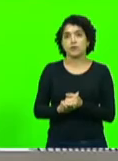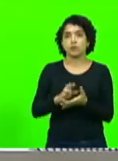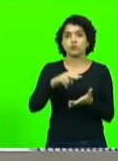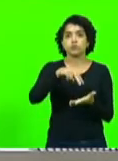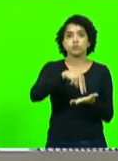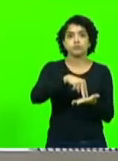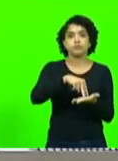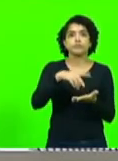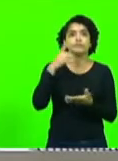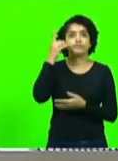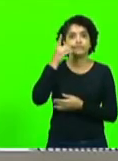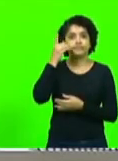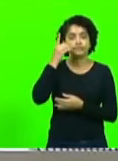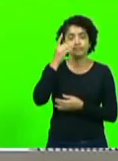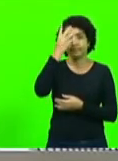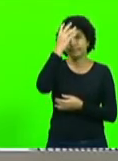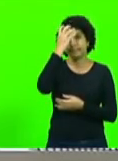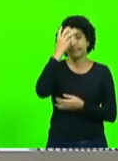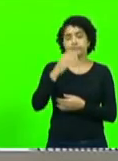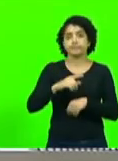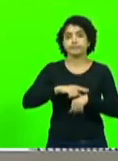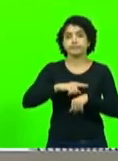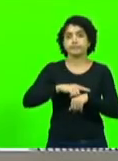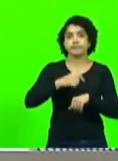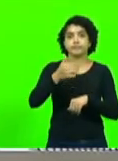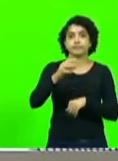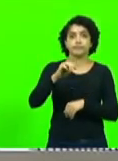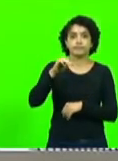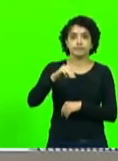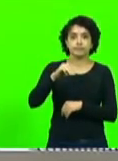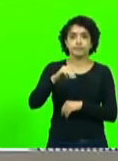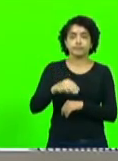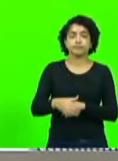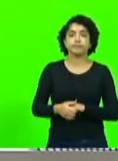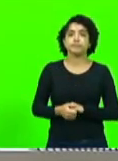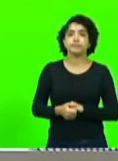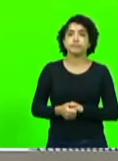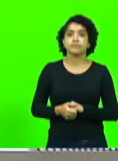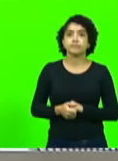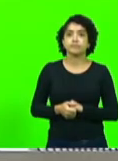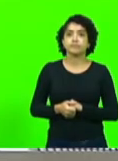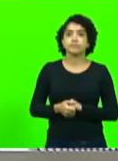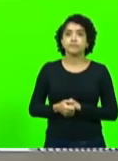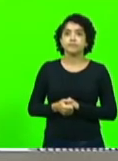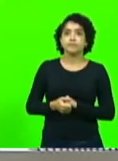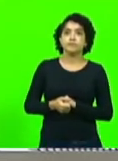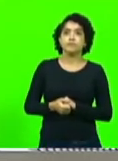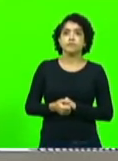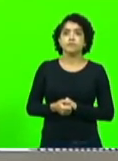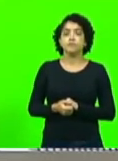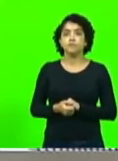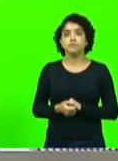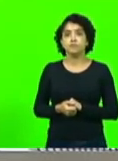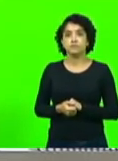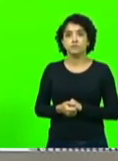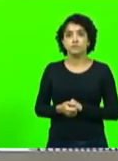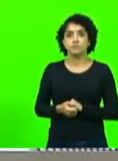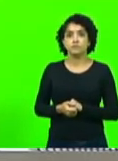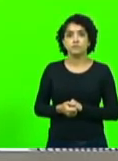tem a palavra por até 10 minutos. O presidente disse que é 45 minutos, mas eu vou obedecer o vice.